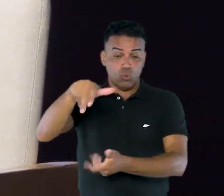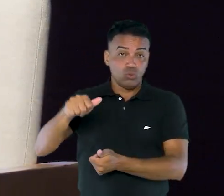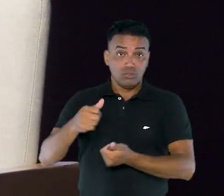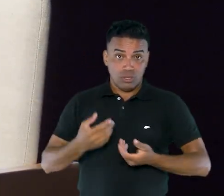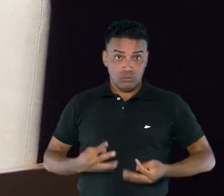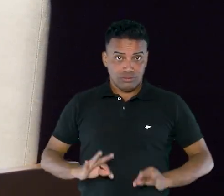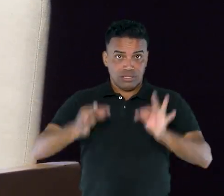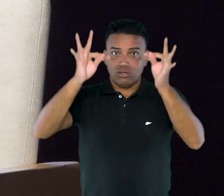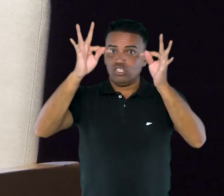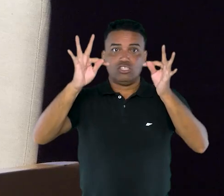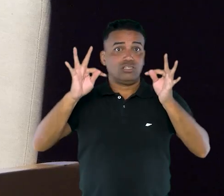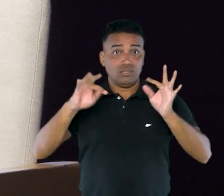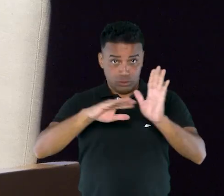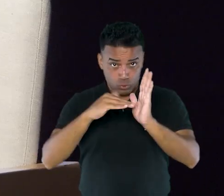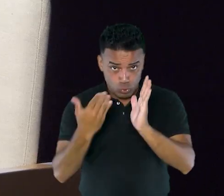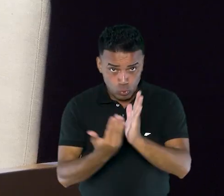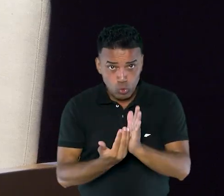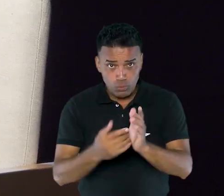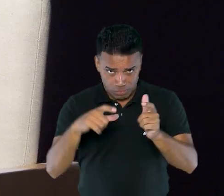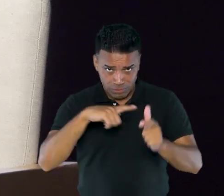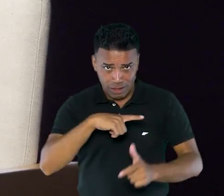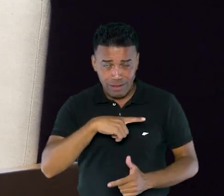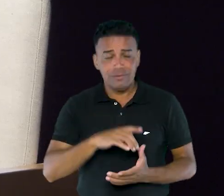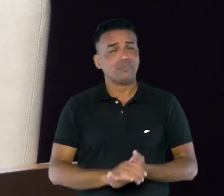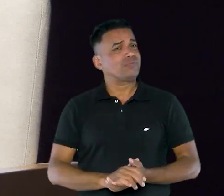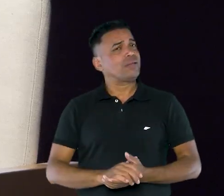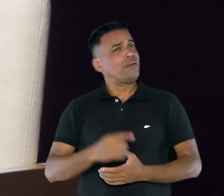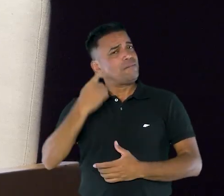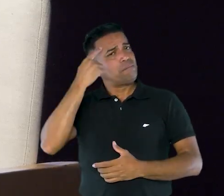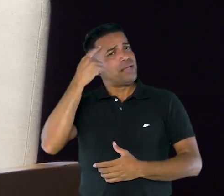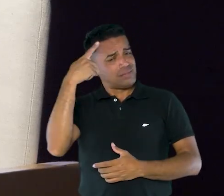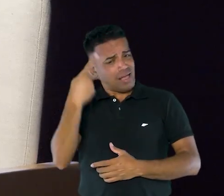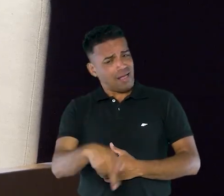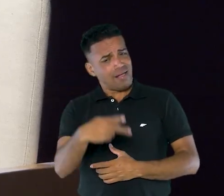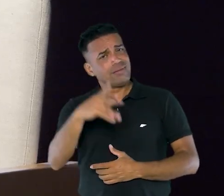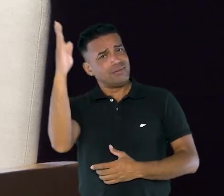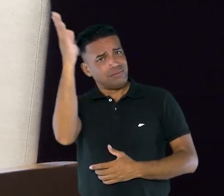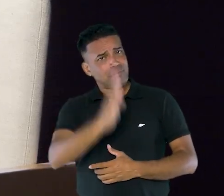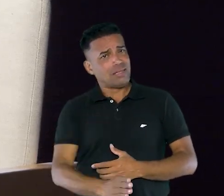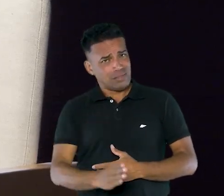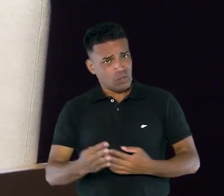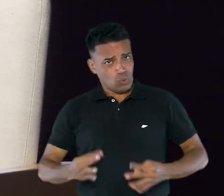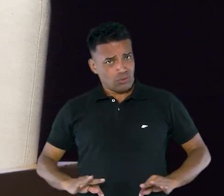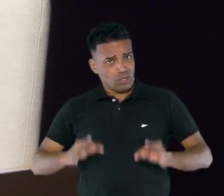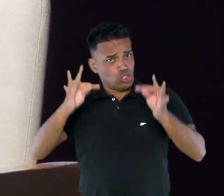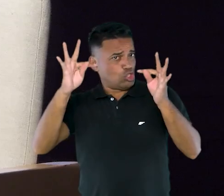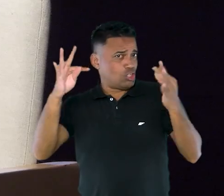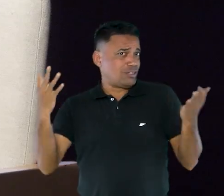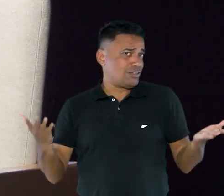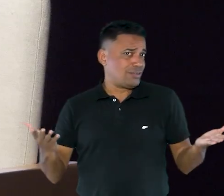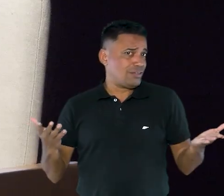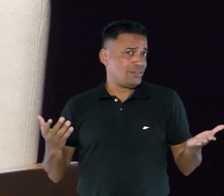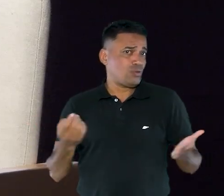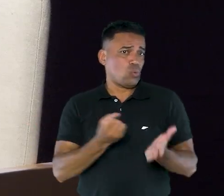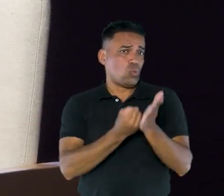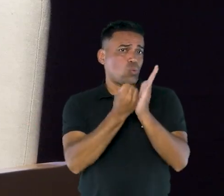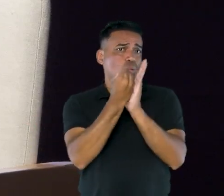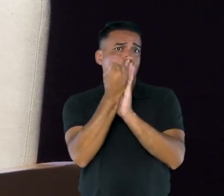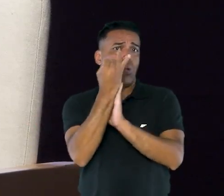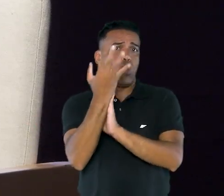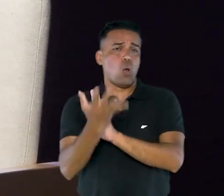não é para todo mundo. Não precisa ir longe. Olha aqui no Brasil. Chega para todo mundo a tecnologia? Quantas coisas não